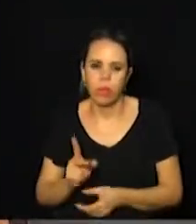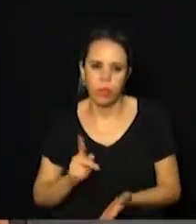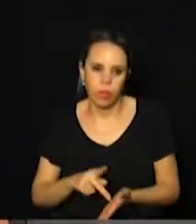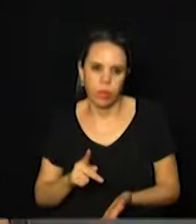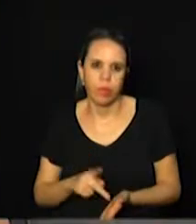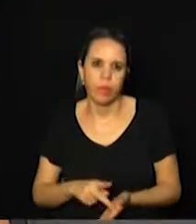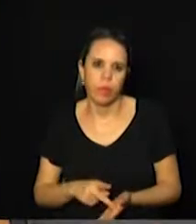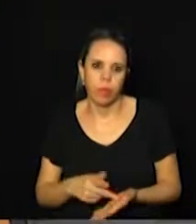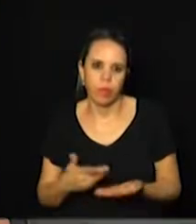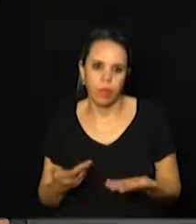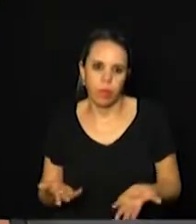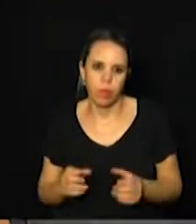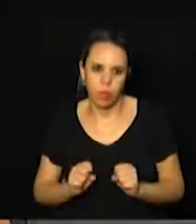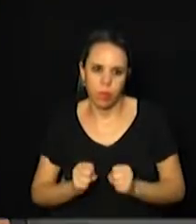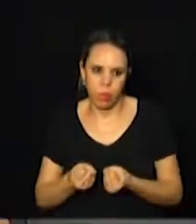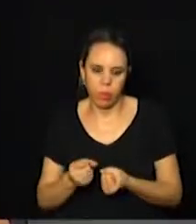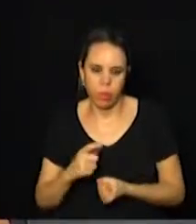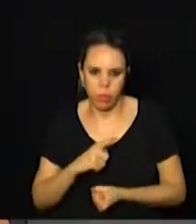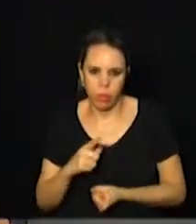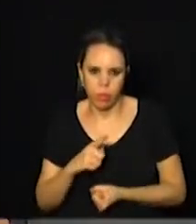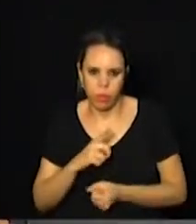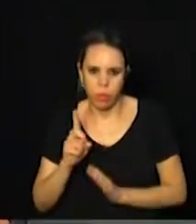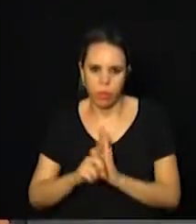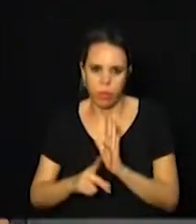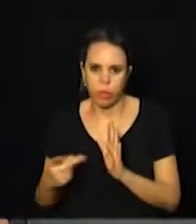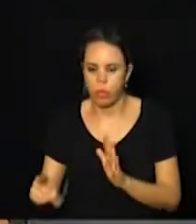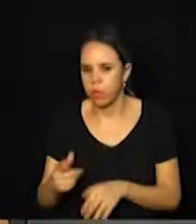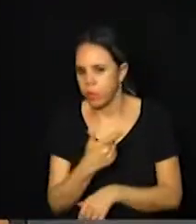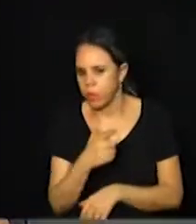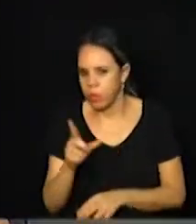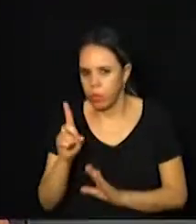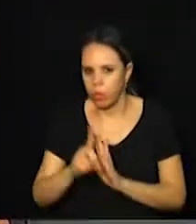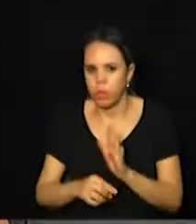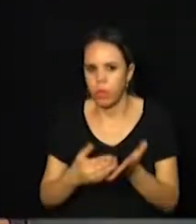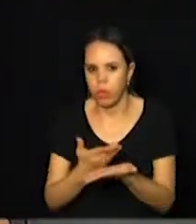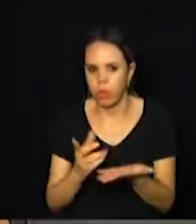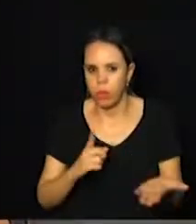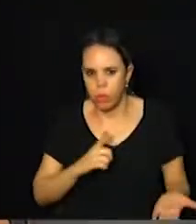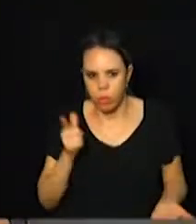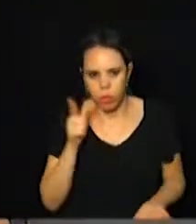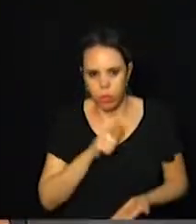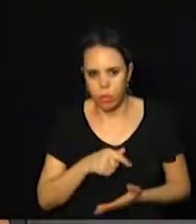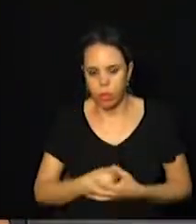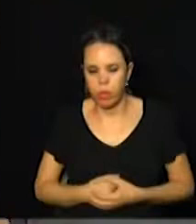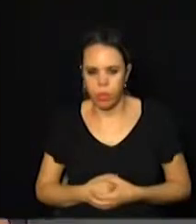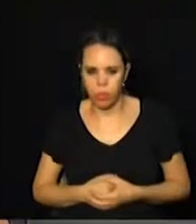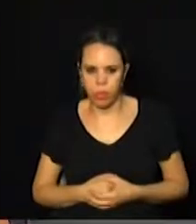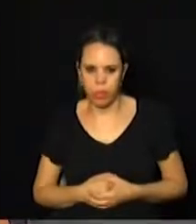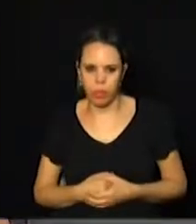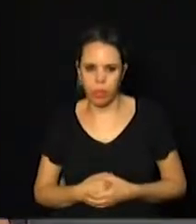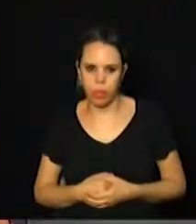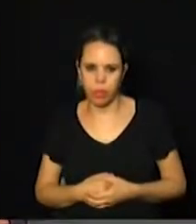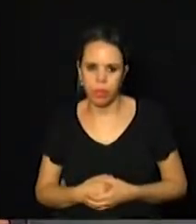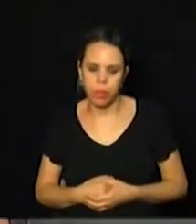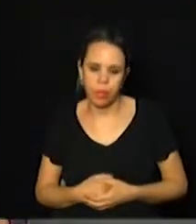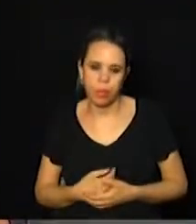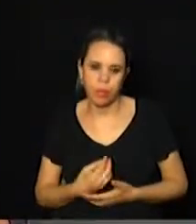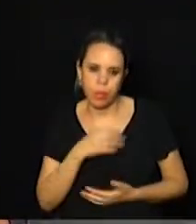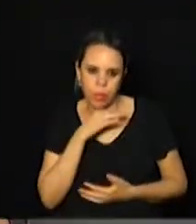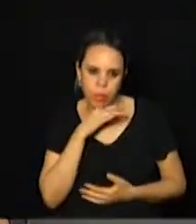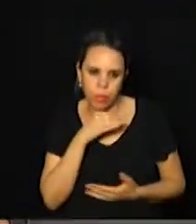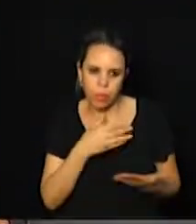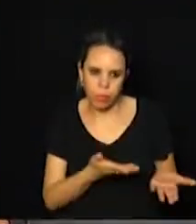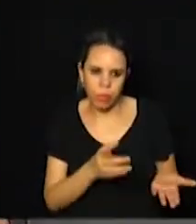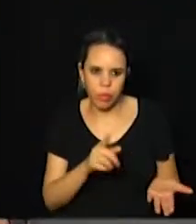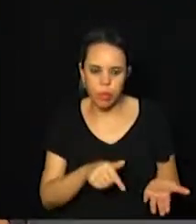é verdade que a gente defende que eles tem os direitos mas não tinham direito que vocês tenham conquistado Então fragiliza vale mais